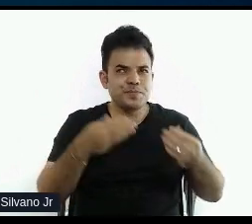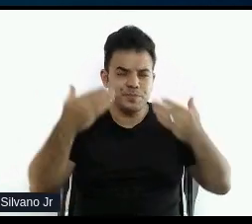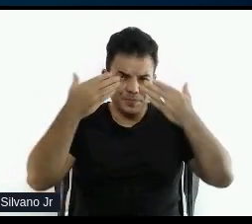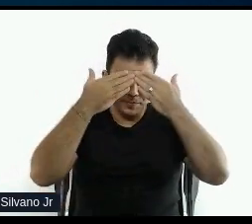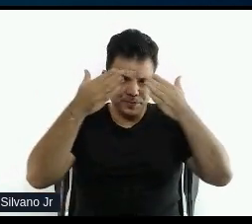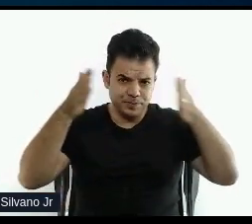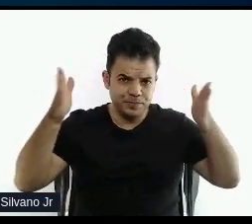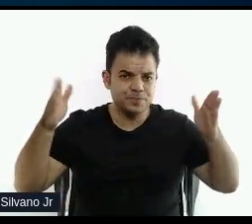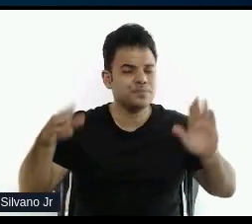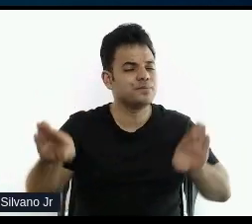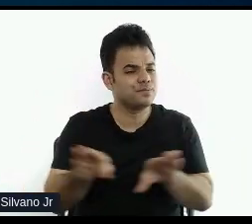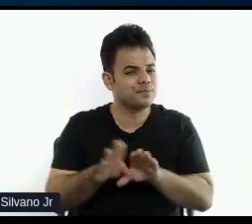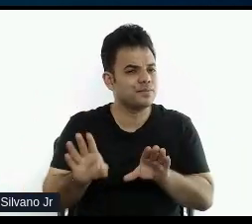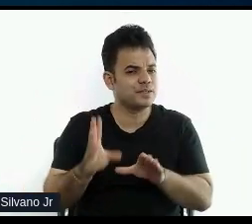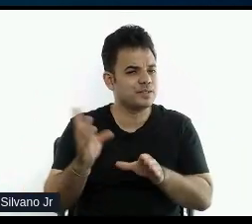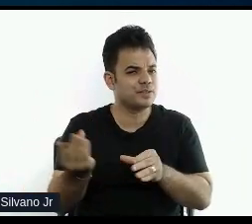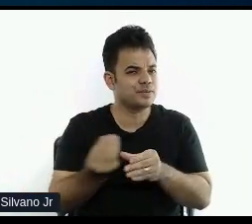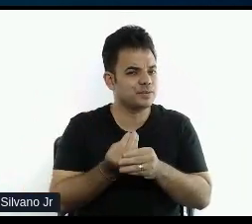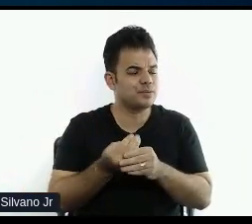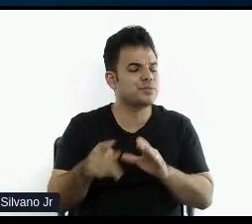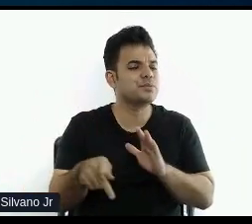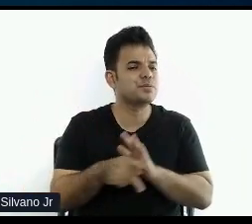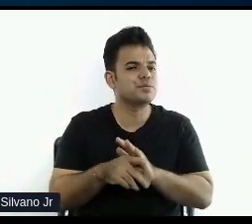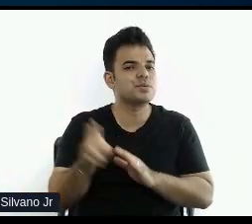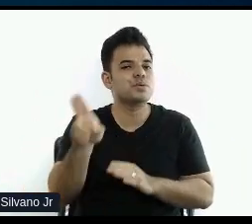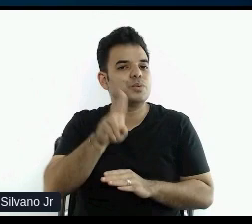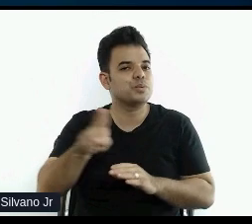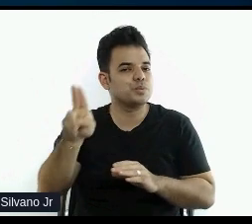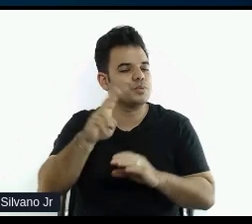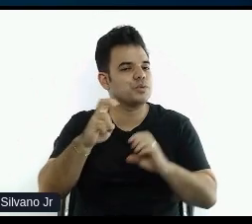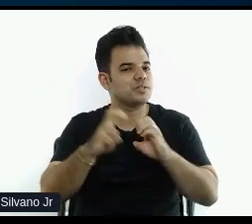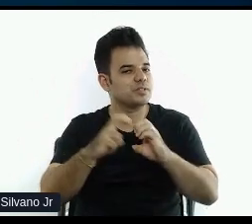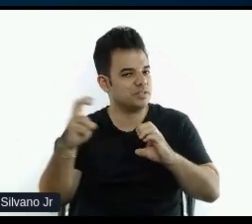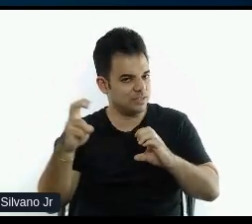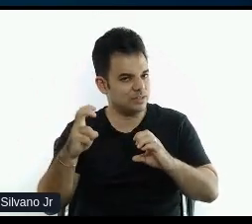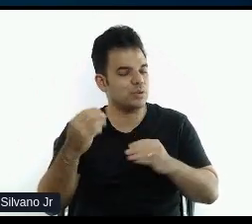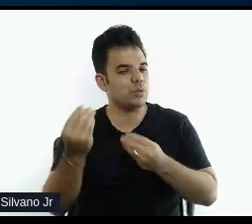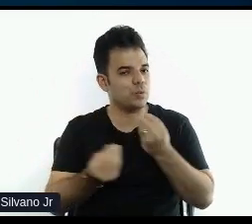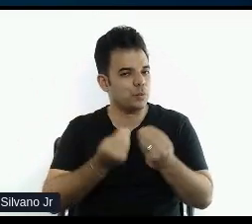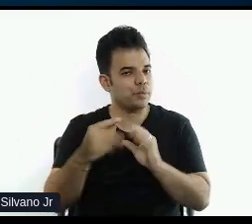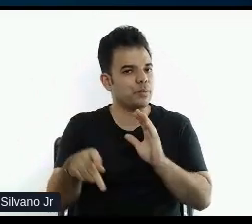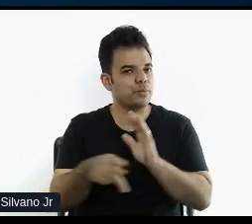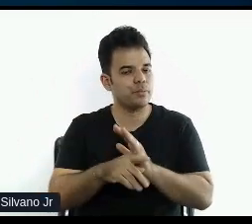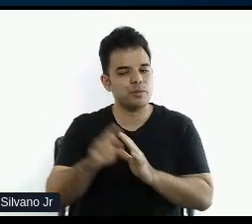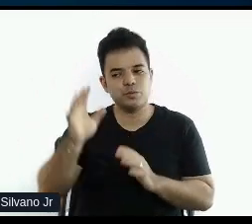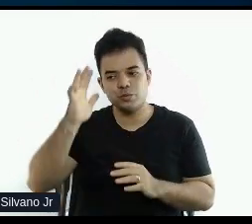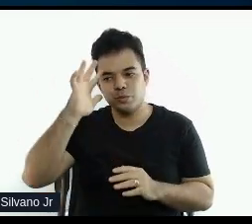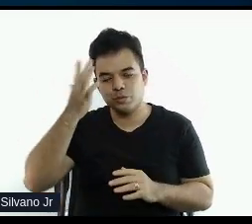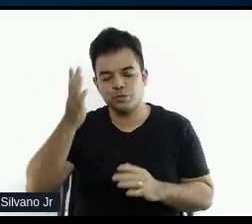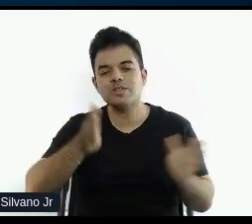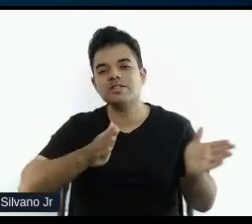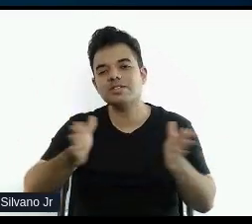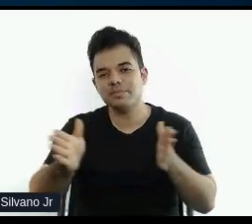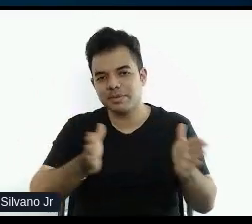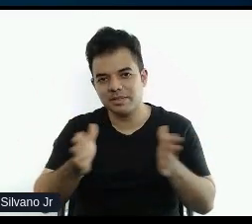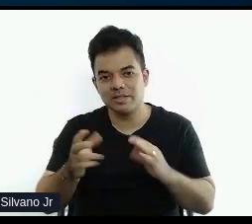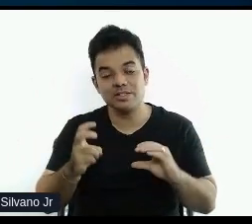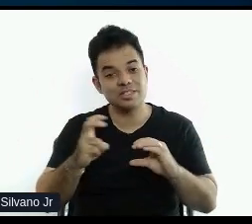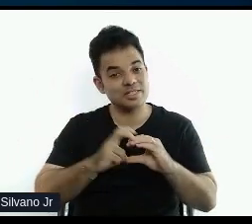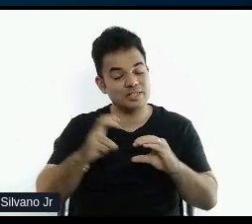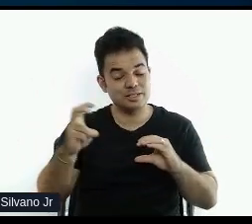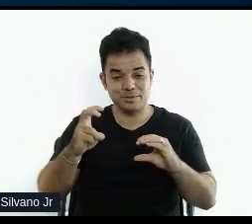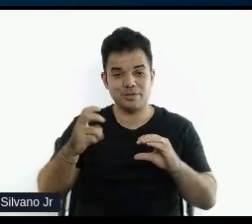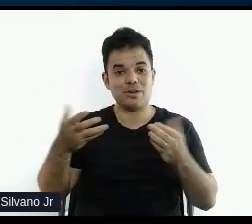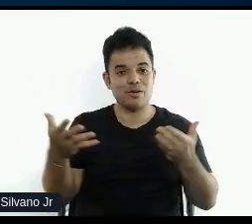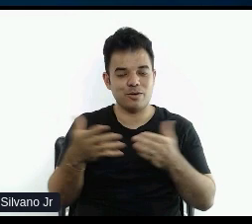de inclusão, né, explorando o uso do ChatGPT para o desenvolvimento de soluções acessíveis. ChatGPT tá bem